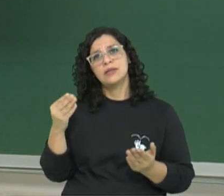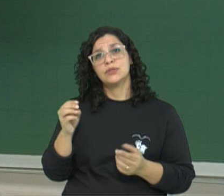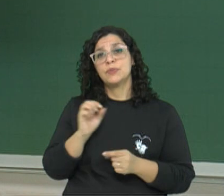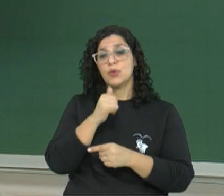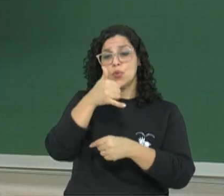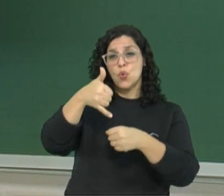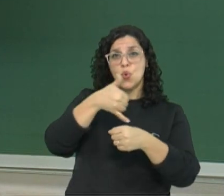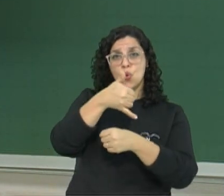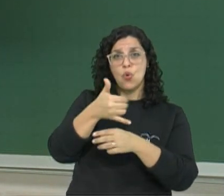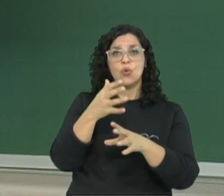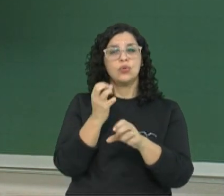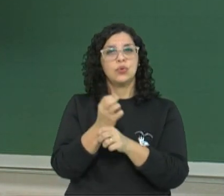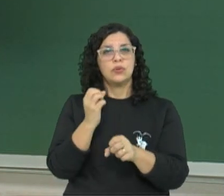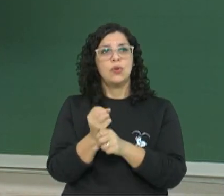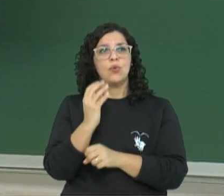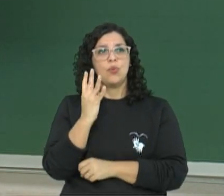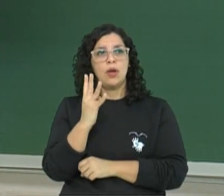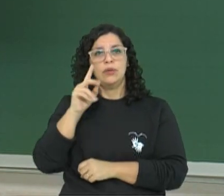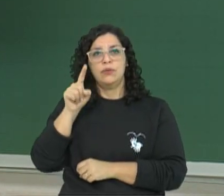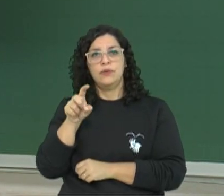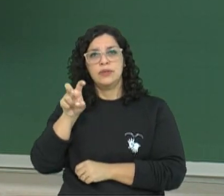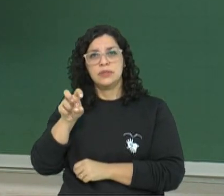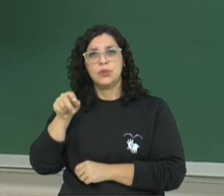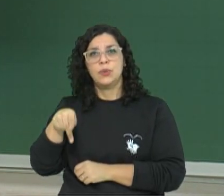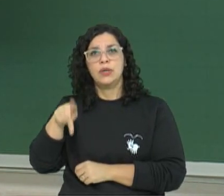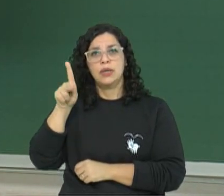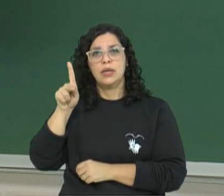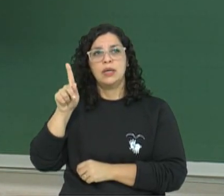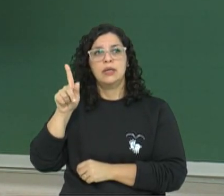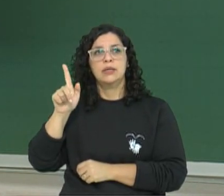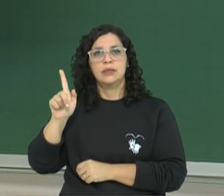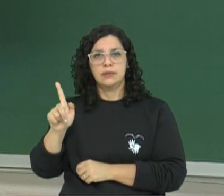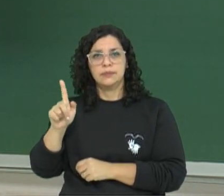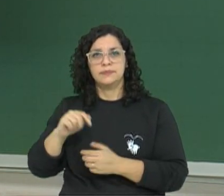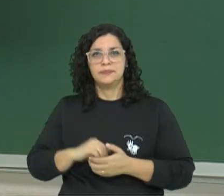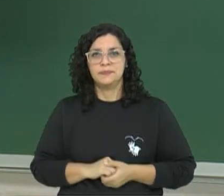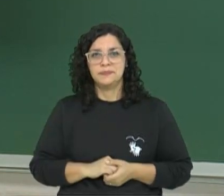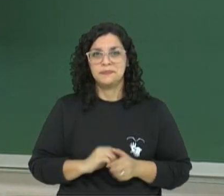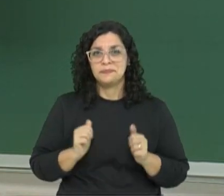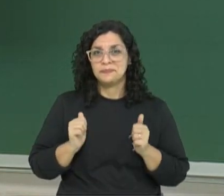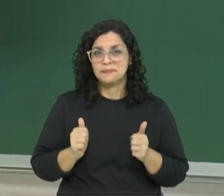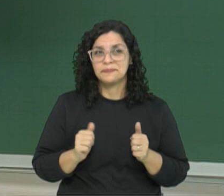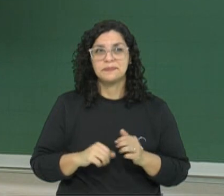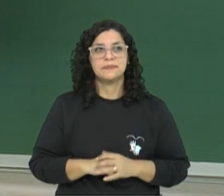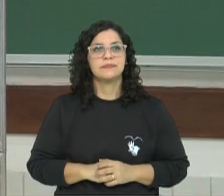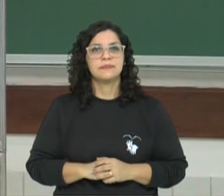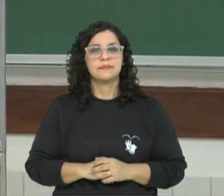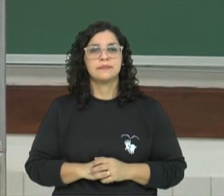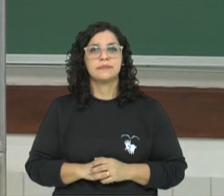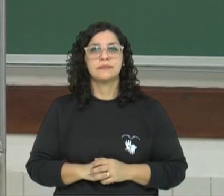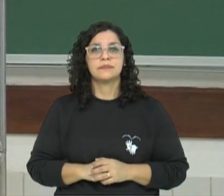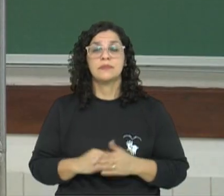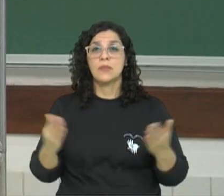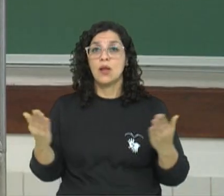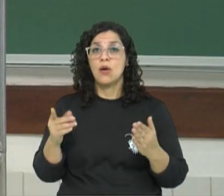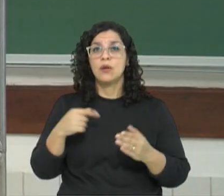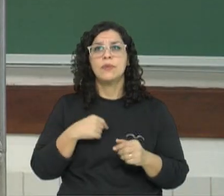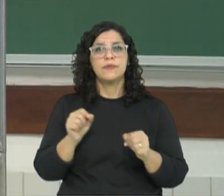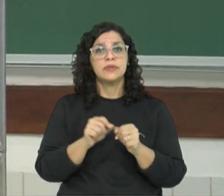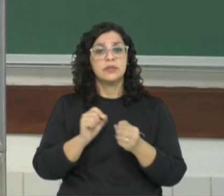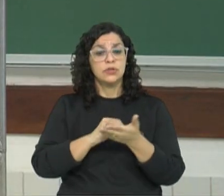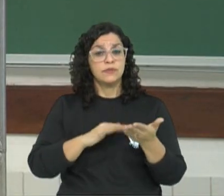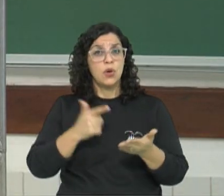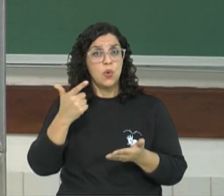óleo que nós teremos vai ser de 4,5 quilogramas. Beleza? Gente, agora eu vou fazer um